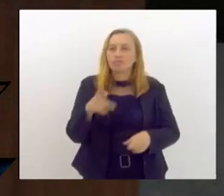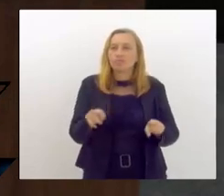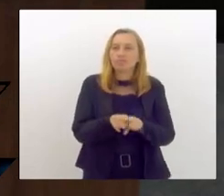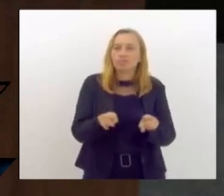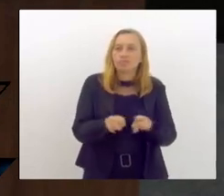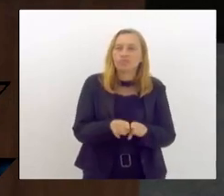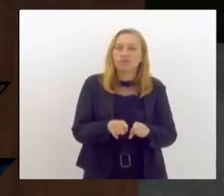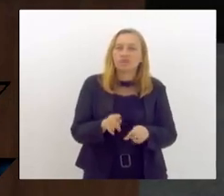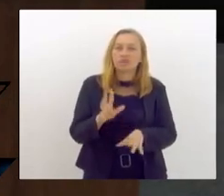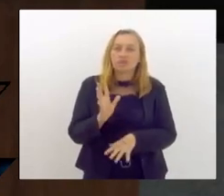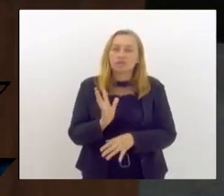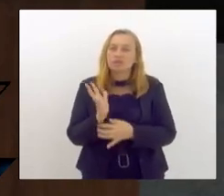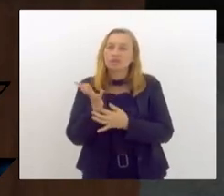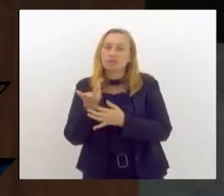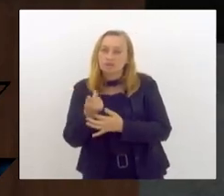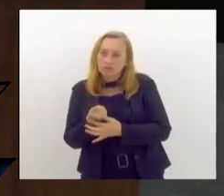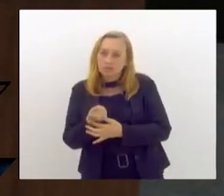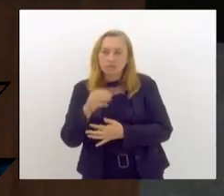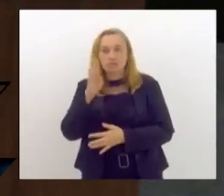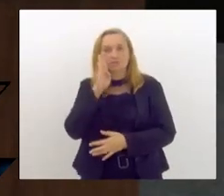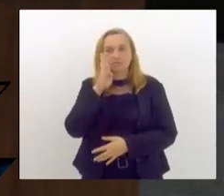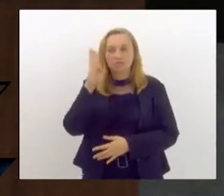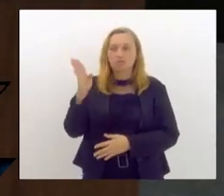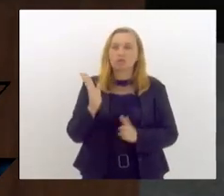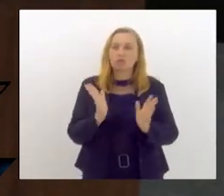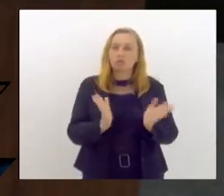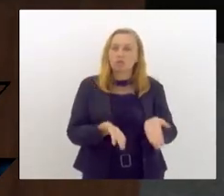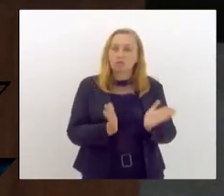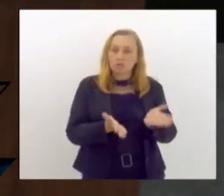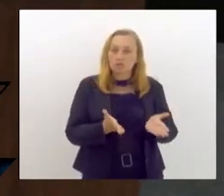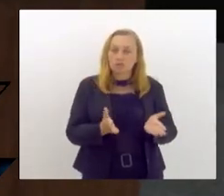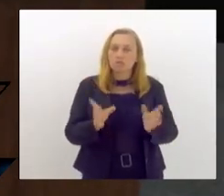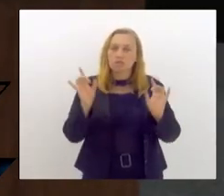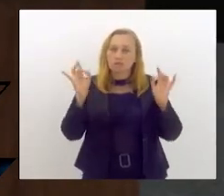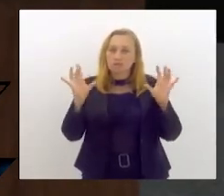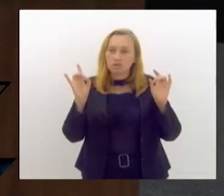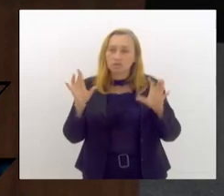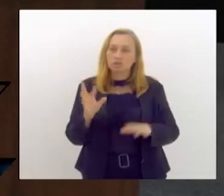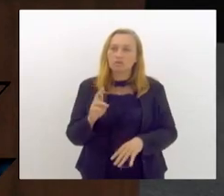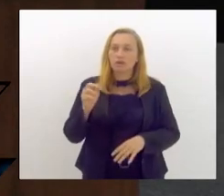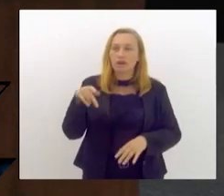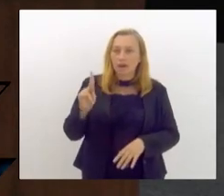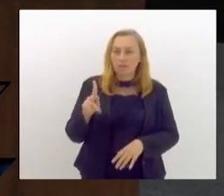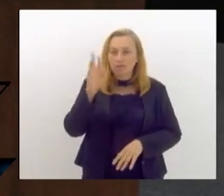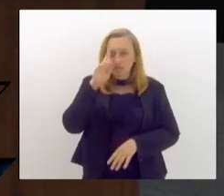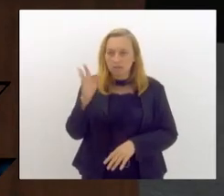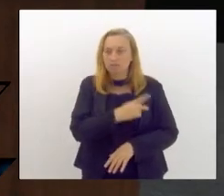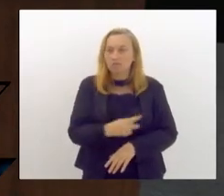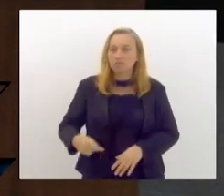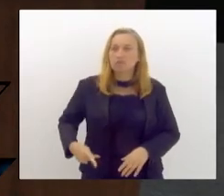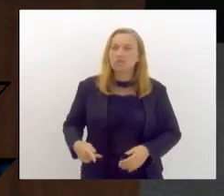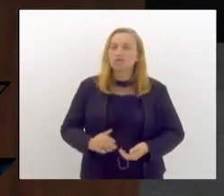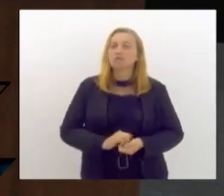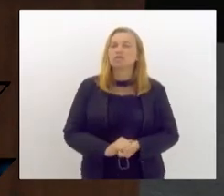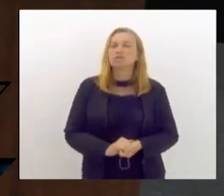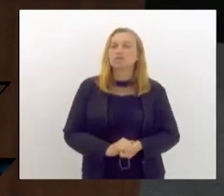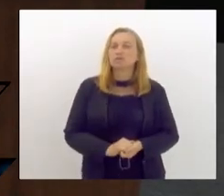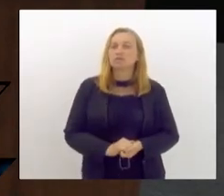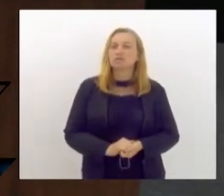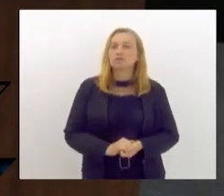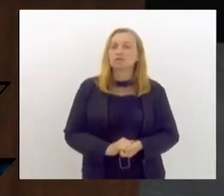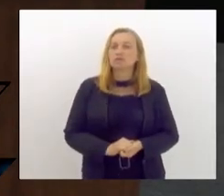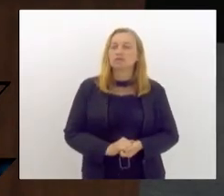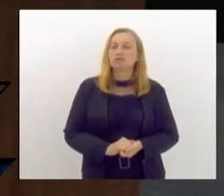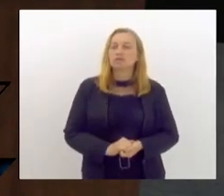esses artistas tão fundamentais hoje, em especial no rapper, senhor presidente. No rapper,